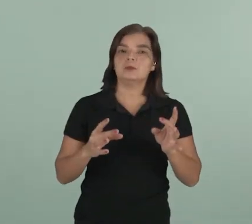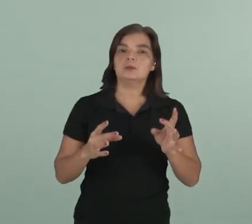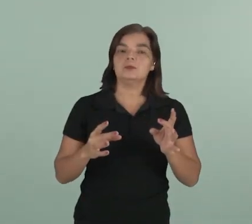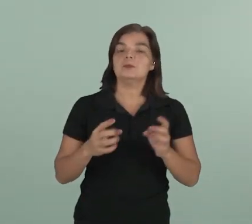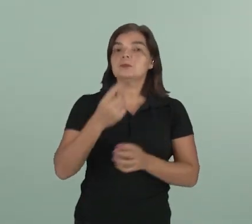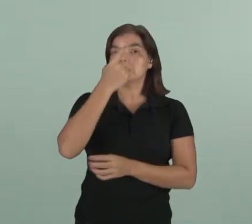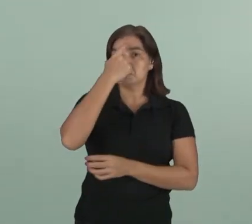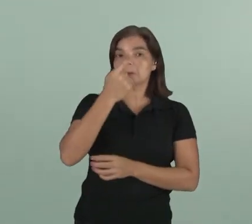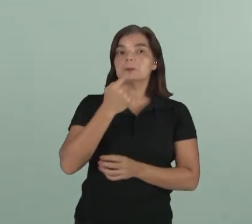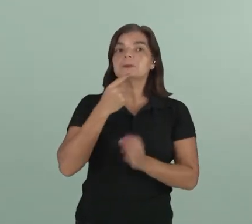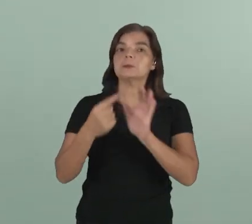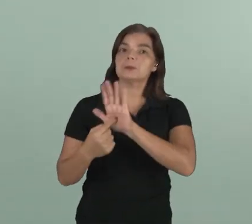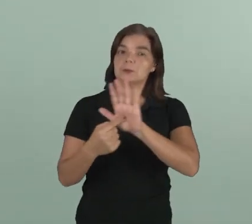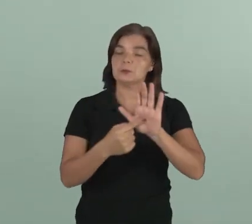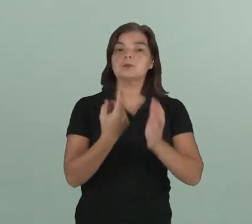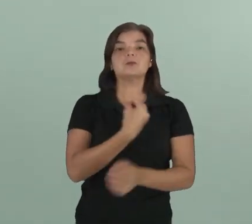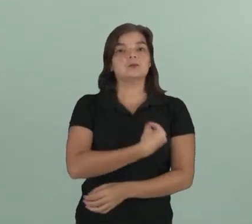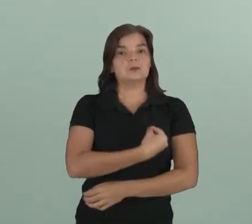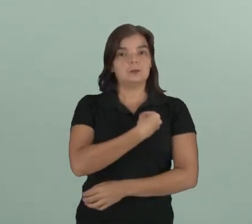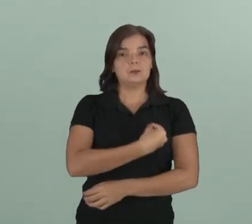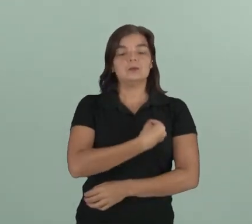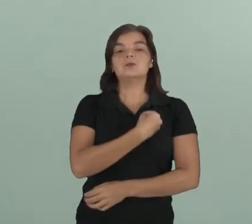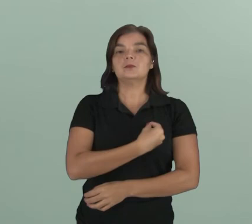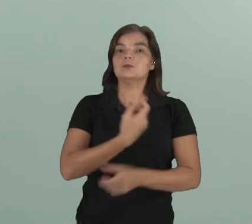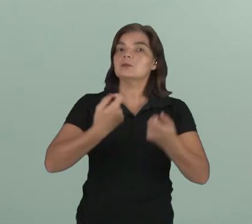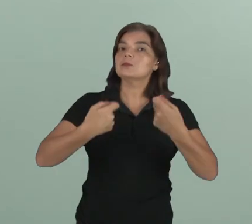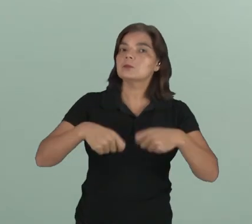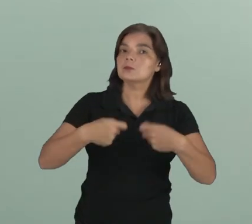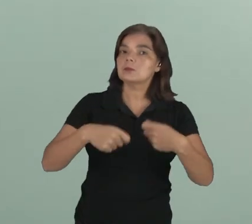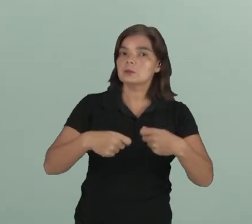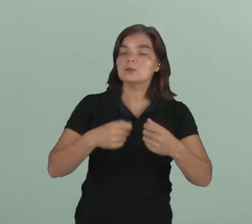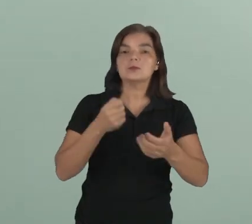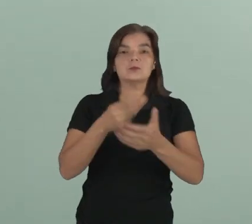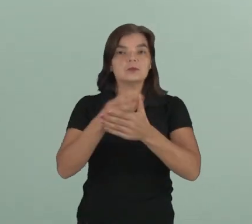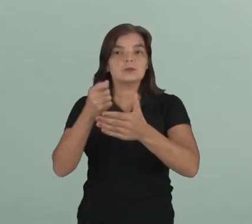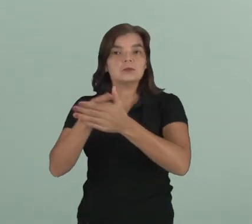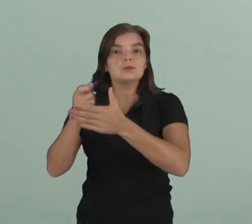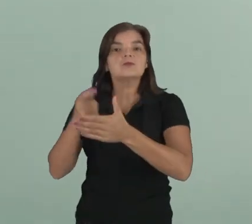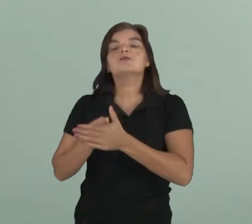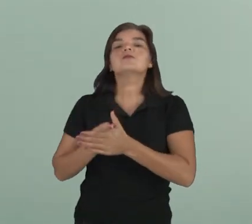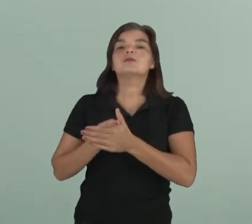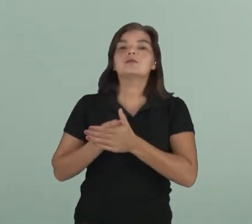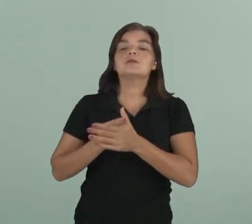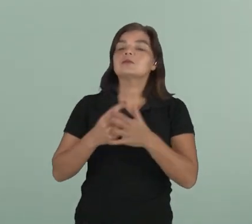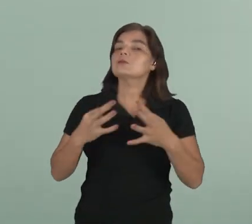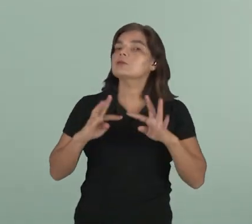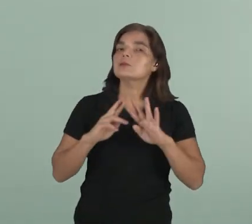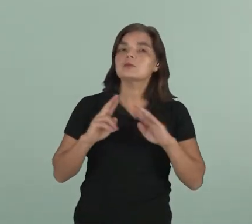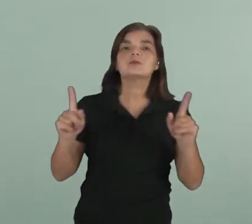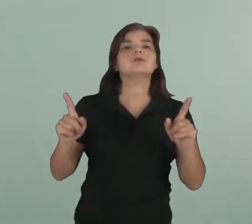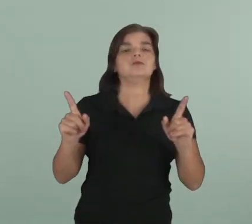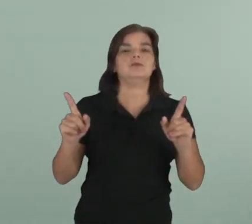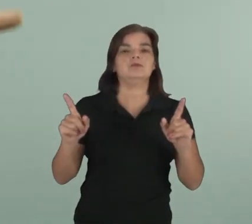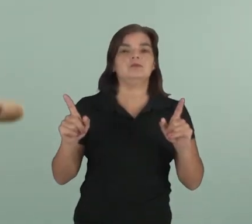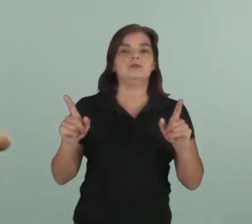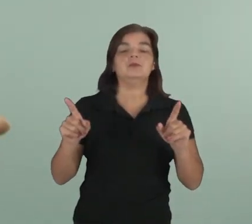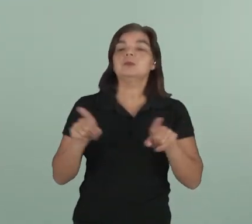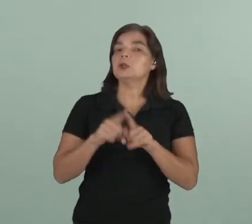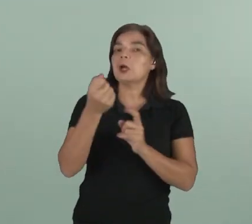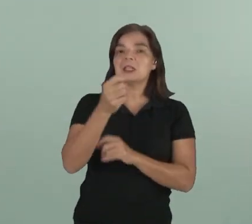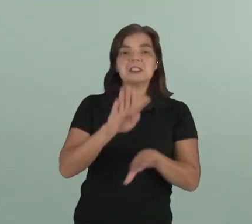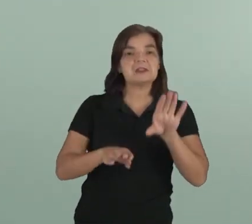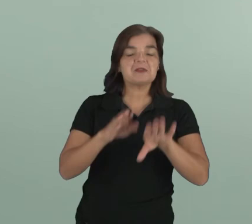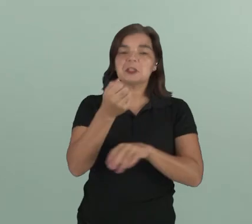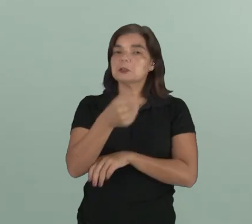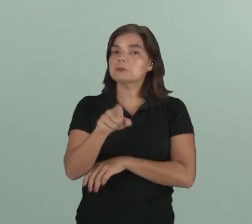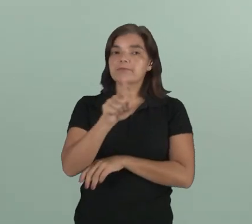uma imagem, um padrão de vida, uma necessidade do consumo que é completamente inacessível